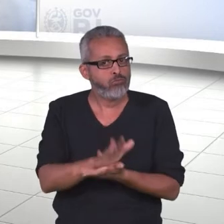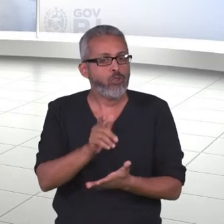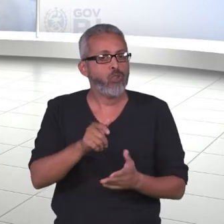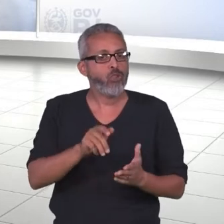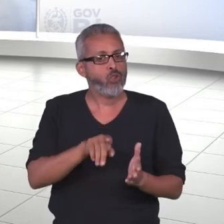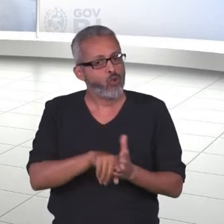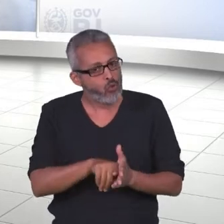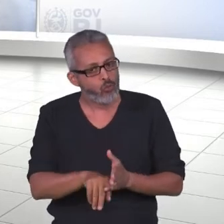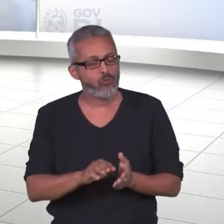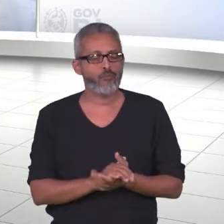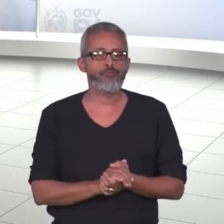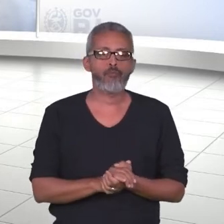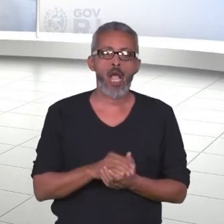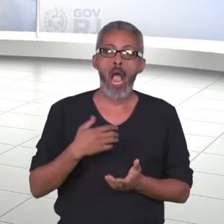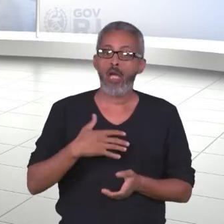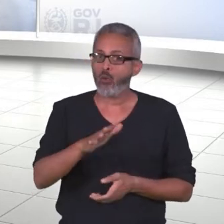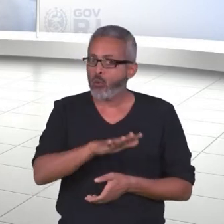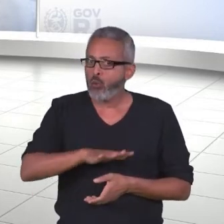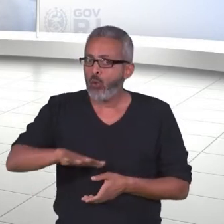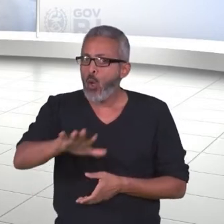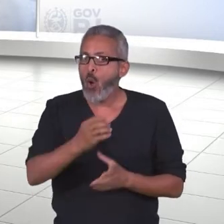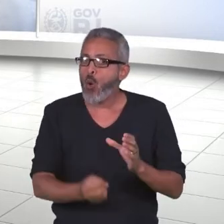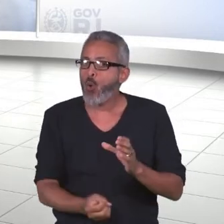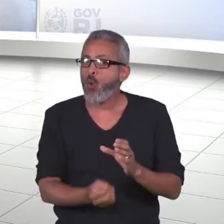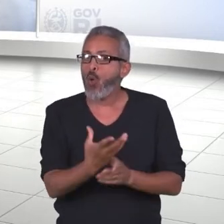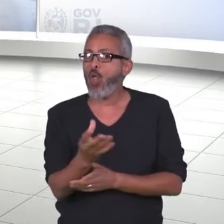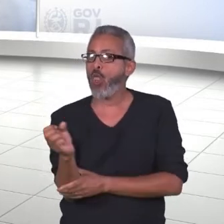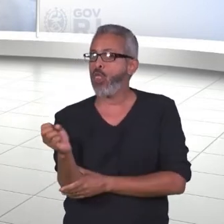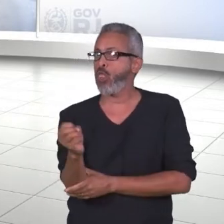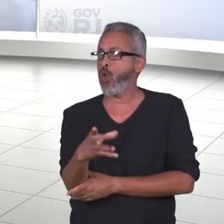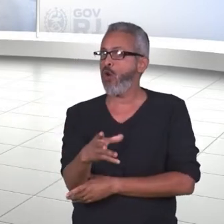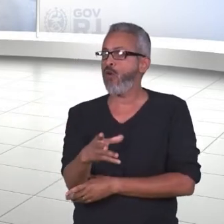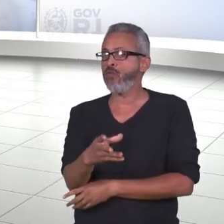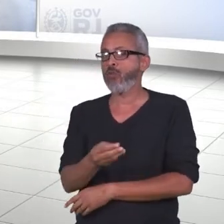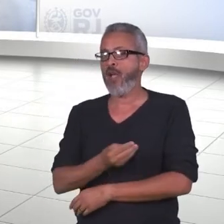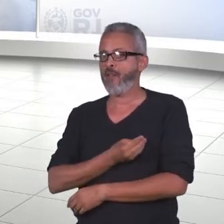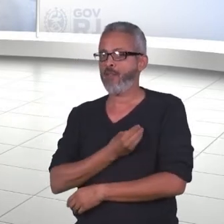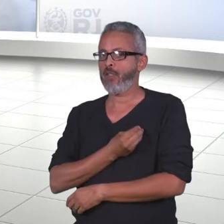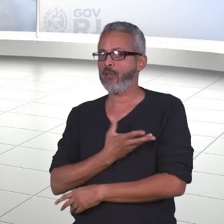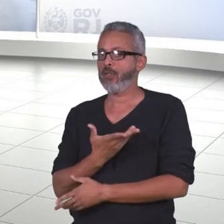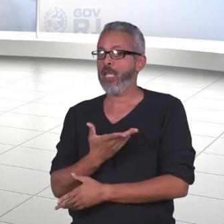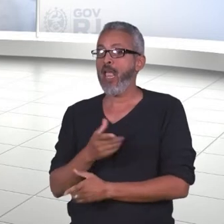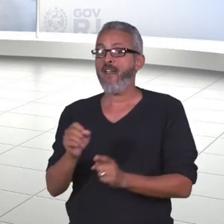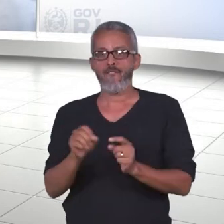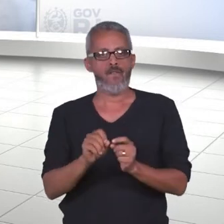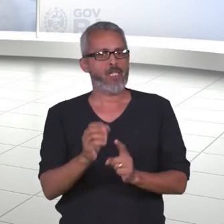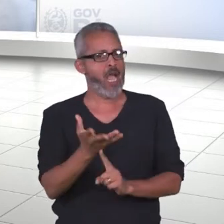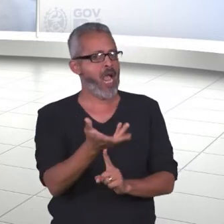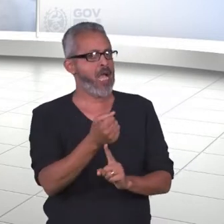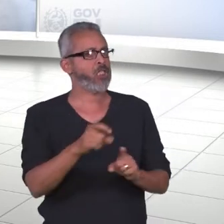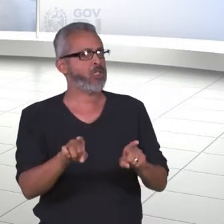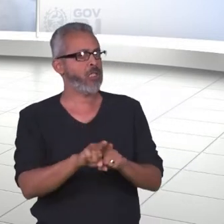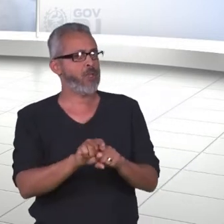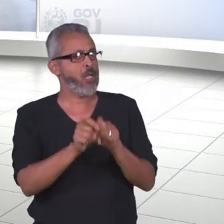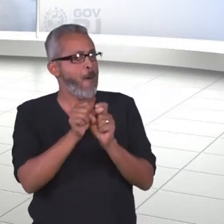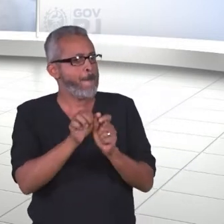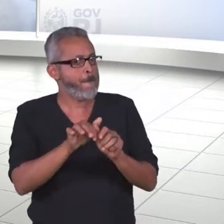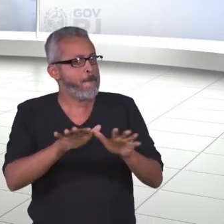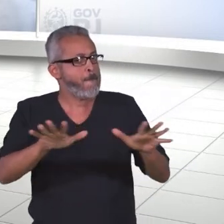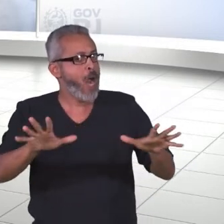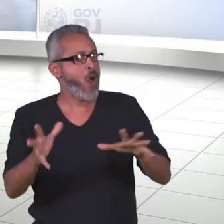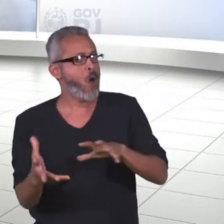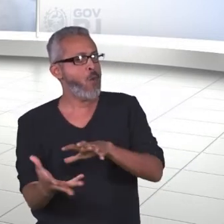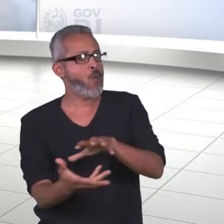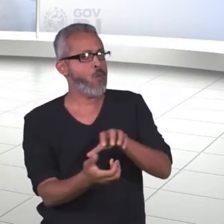esse contexto foi campo fértil para o surgimento de um novo modo de viver e de fazer arte, que se